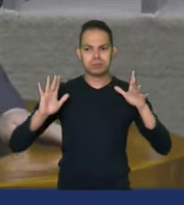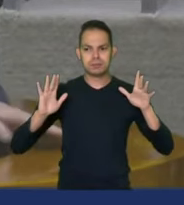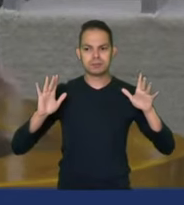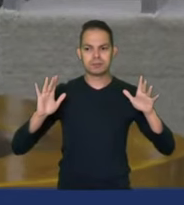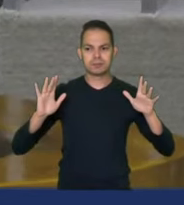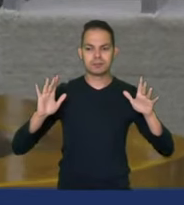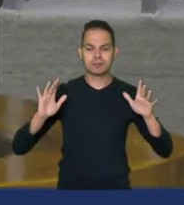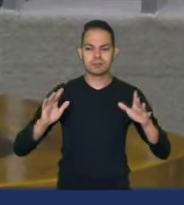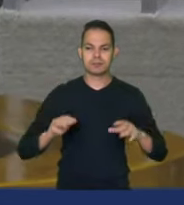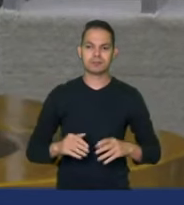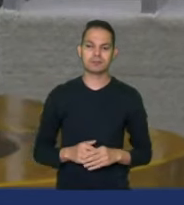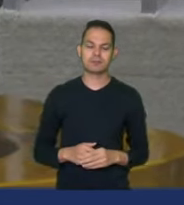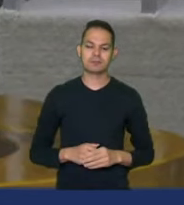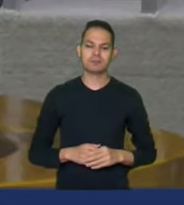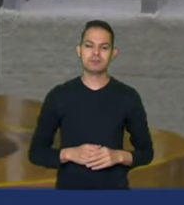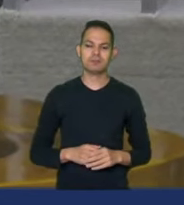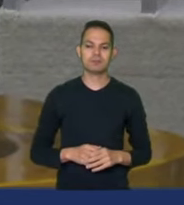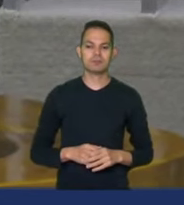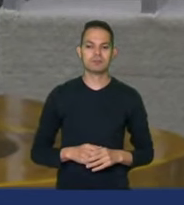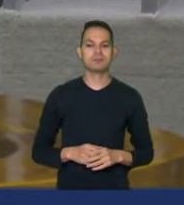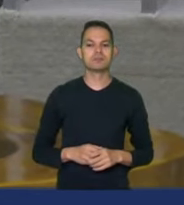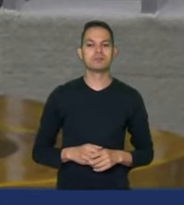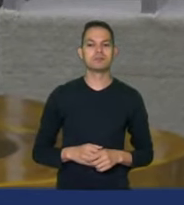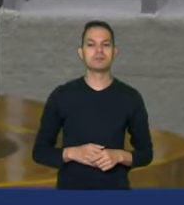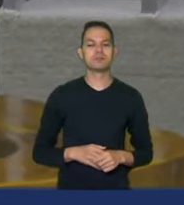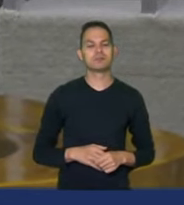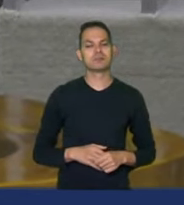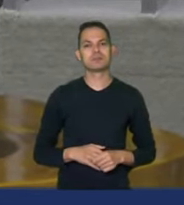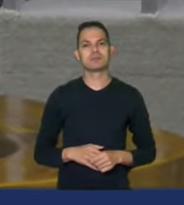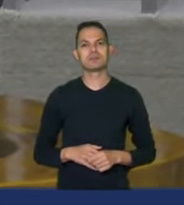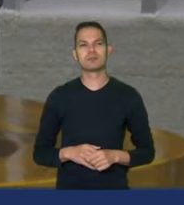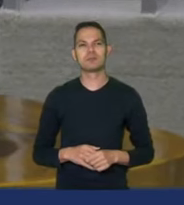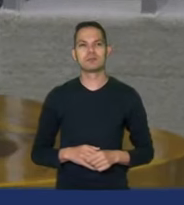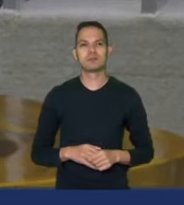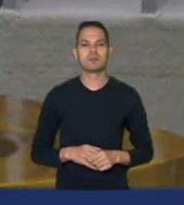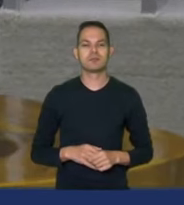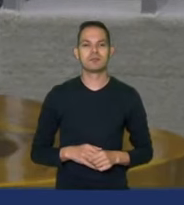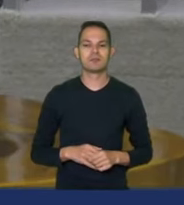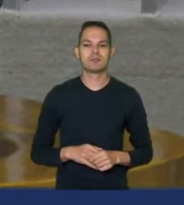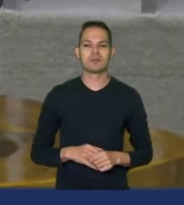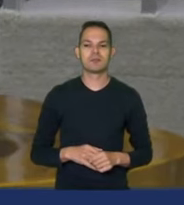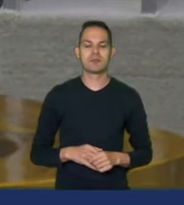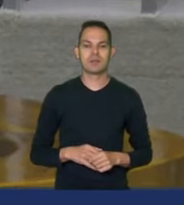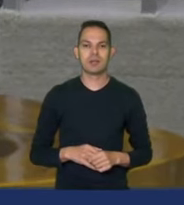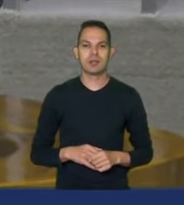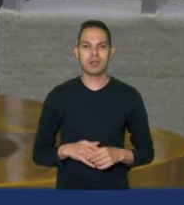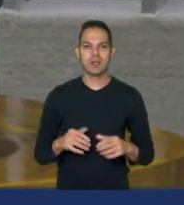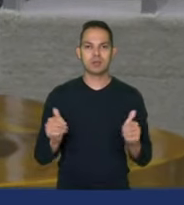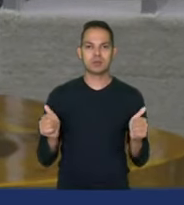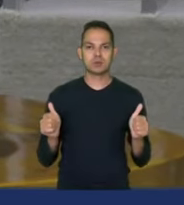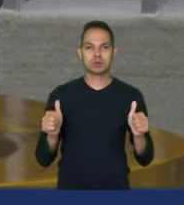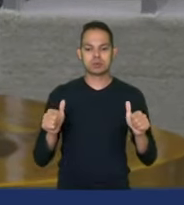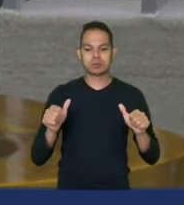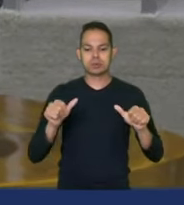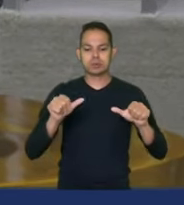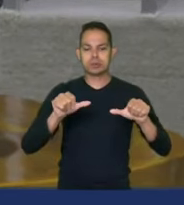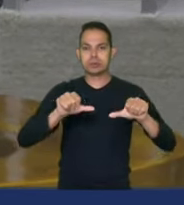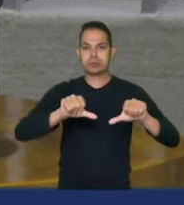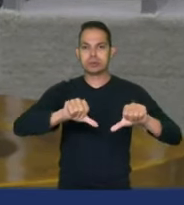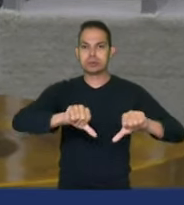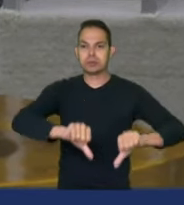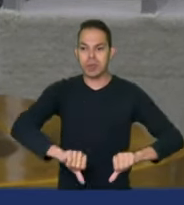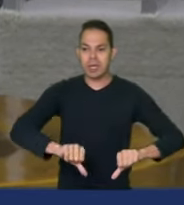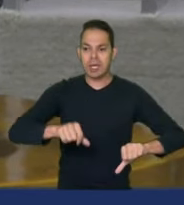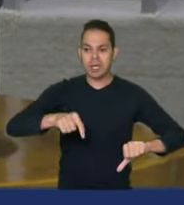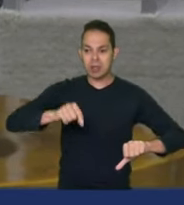Não se pode jamais chegar a uma situação como a nossa,